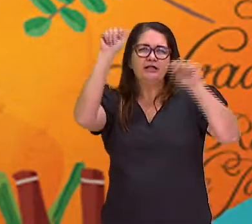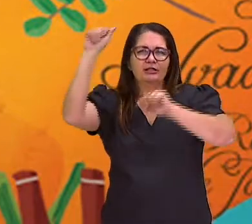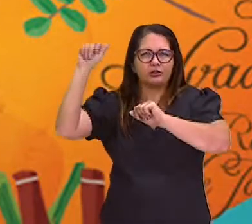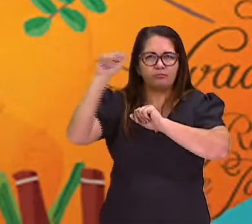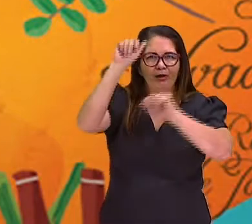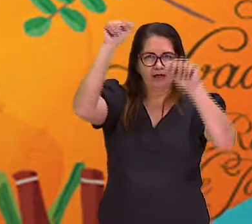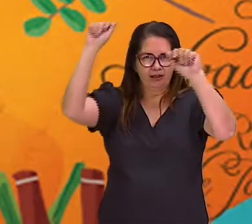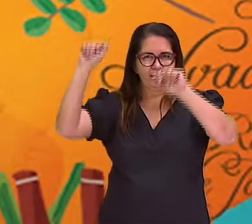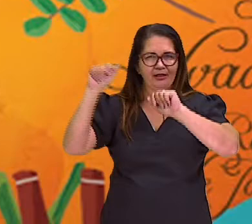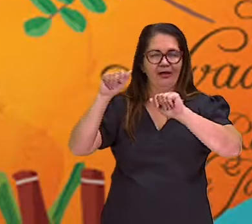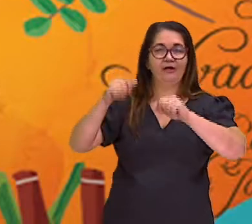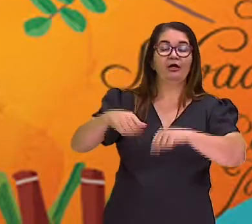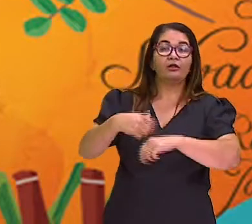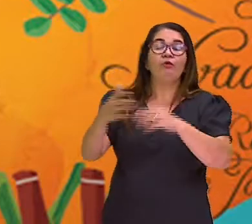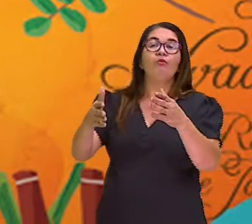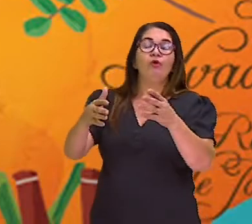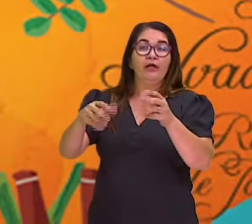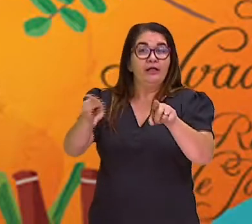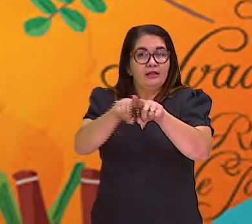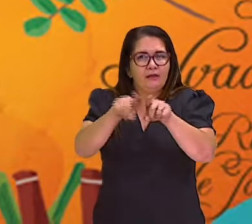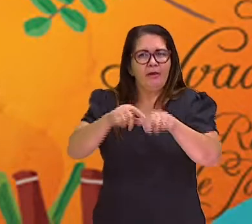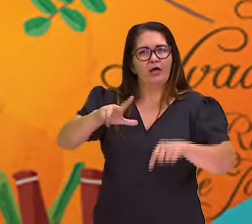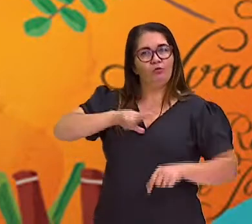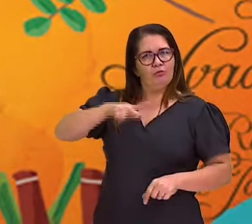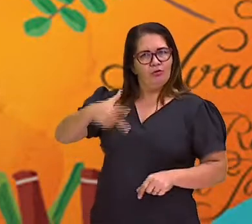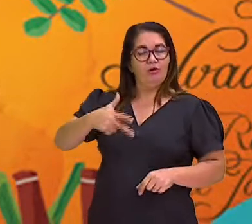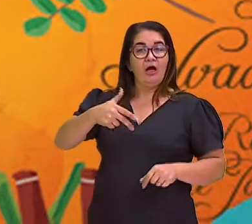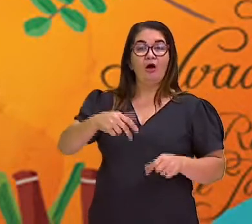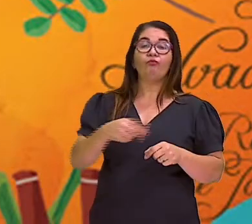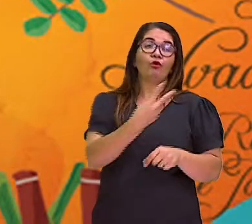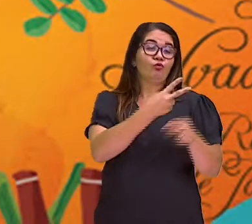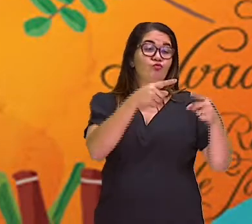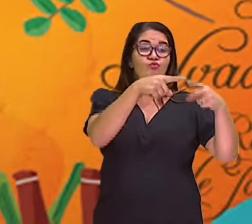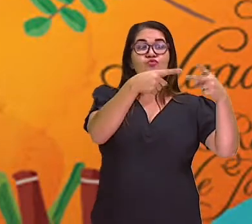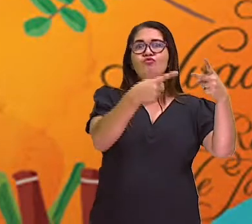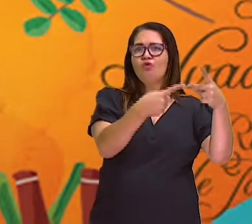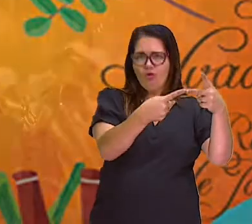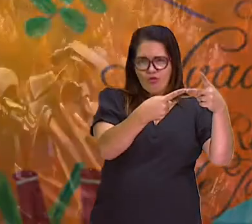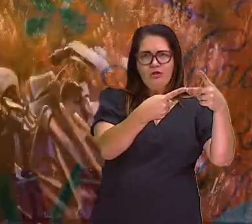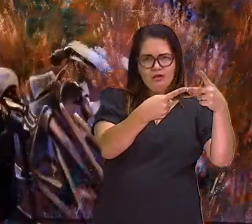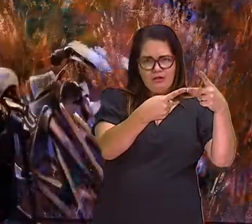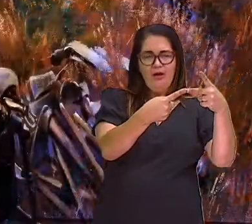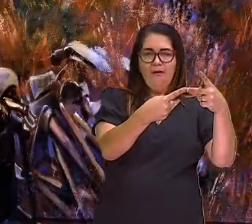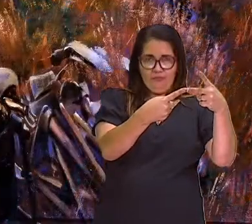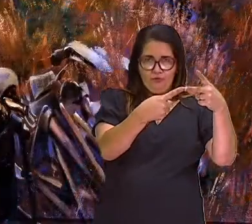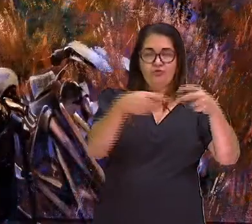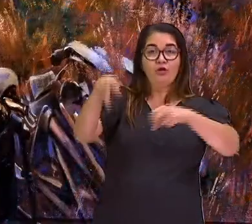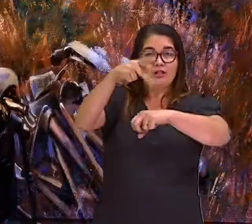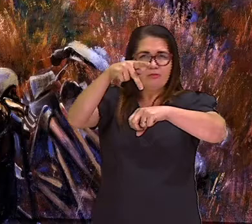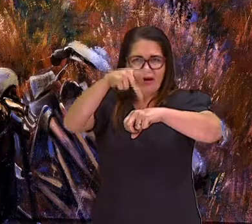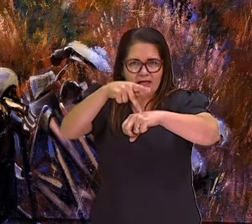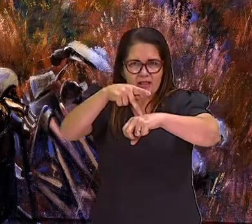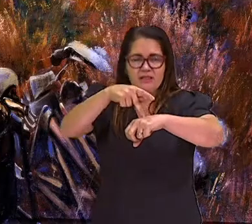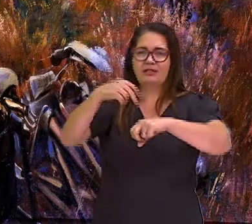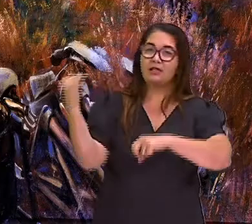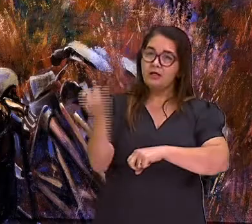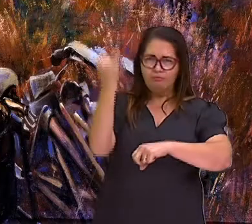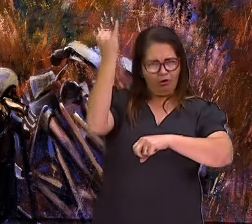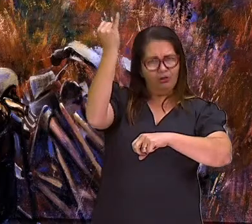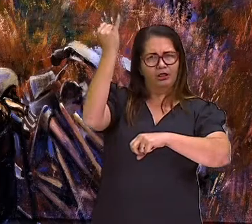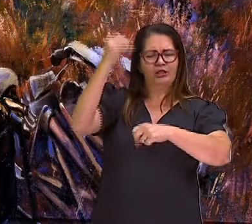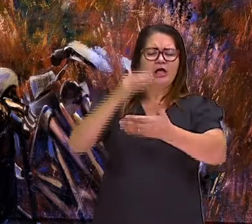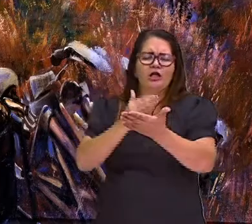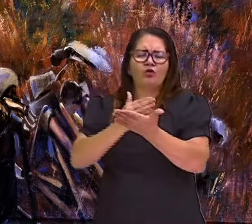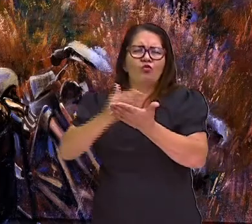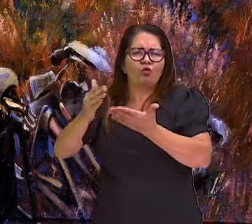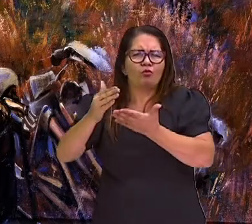neste negócio, cruzando os oceanos na busca de metais preciosos, terras e matéria-prima.